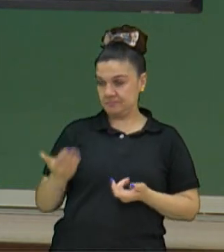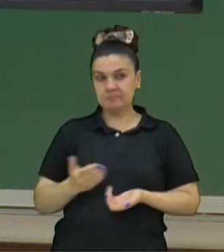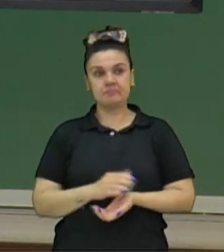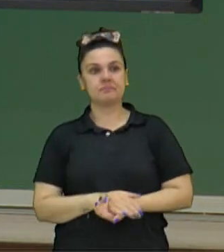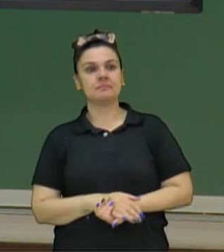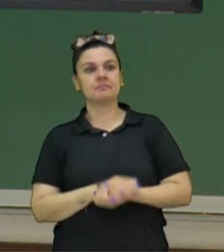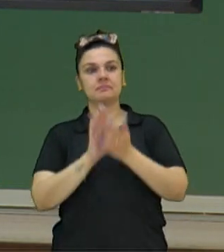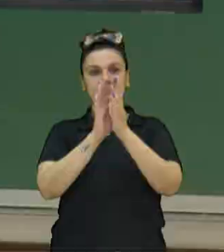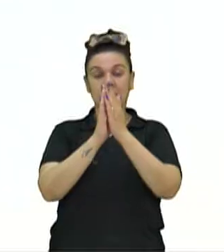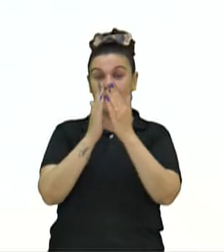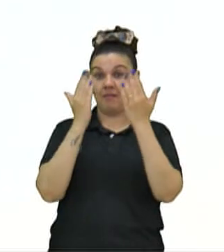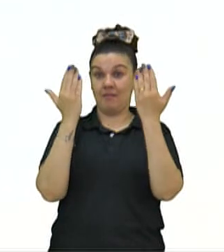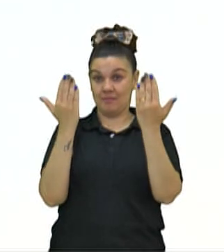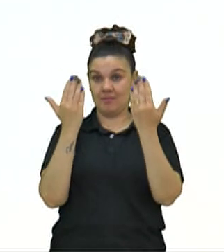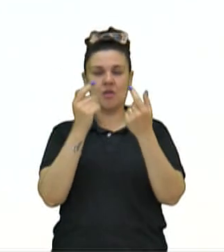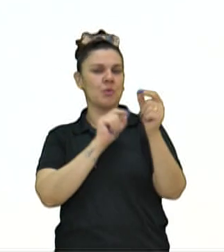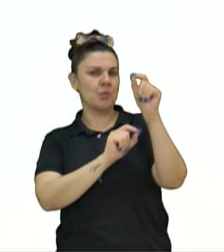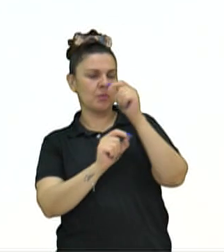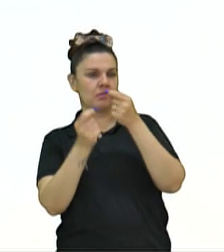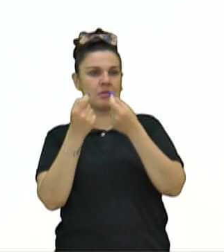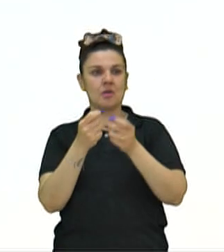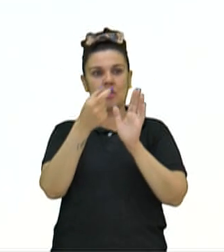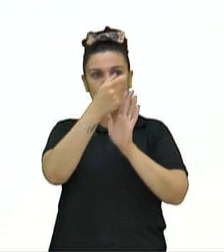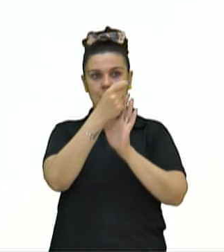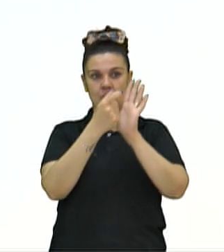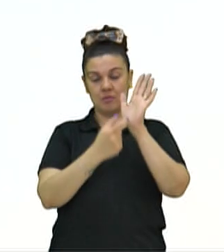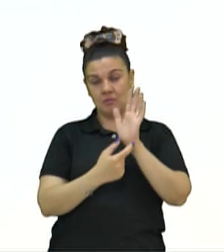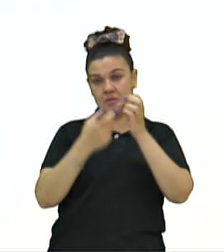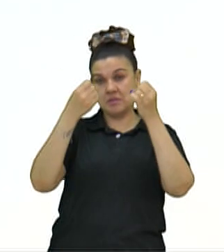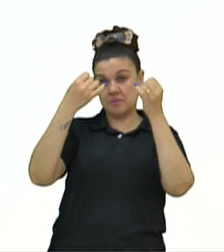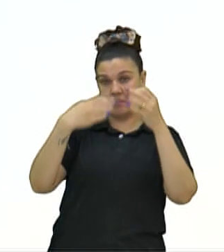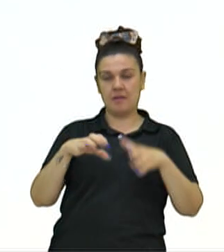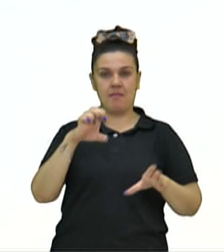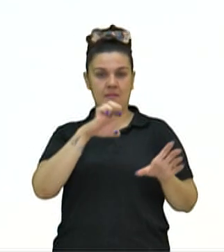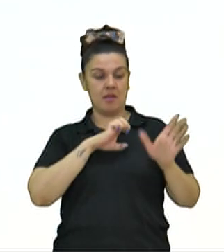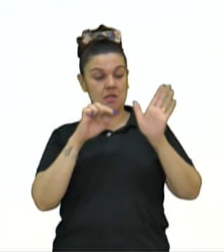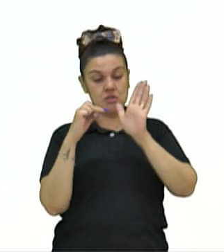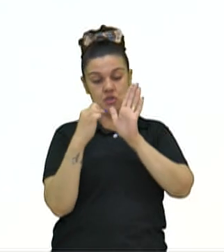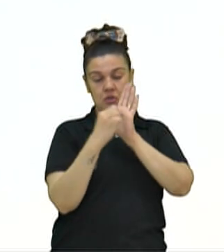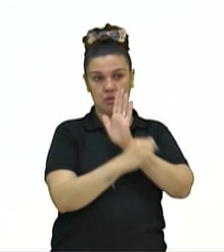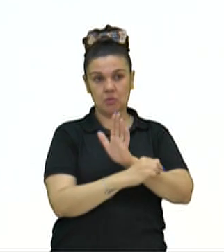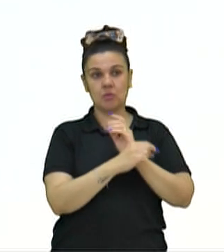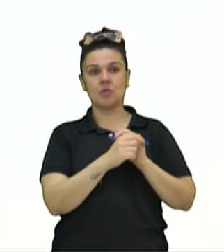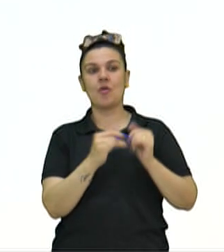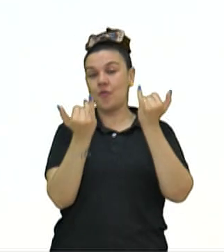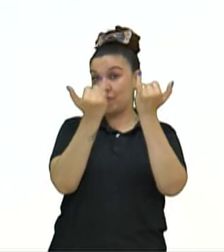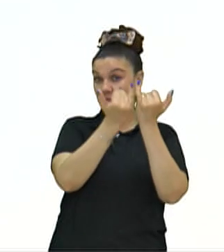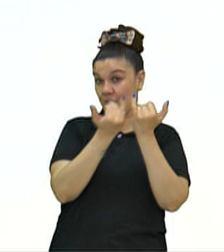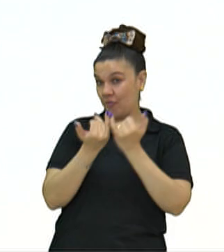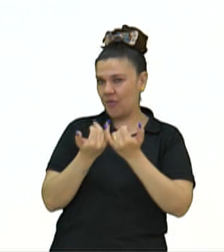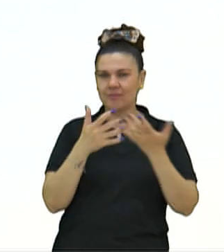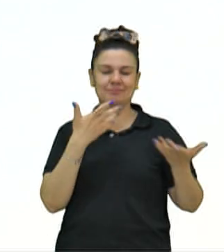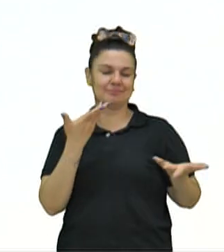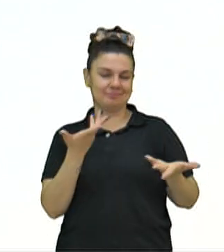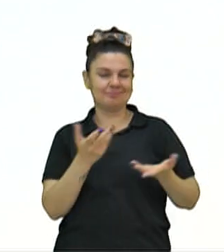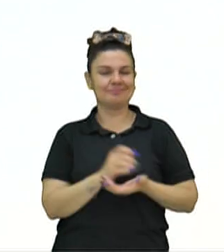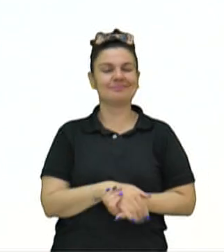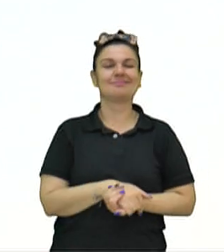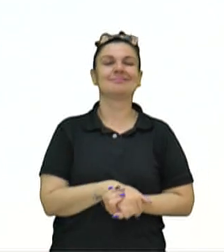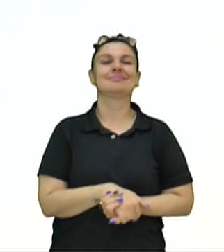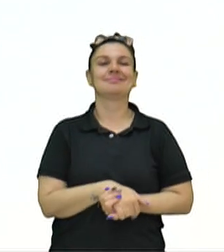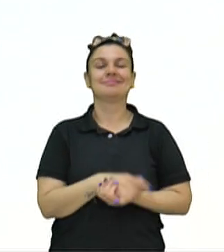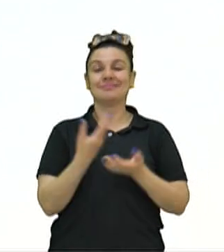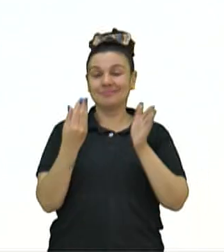a entradinha dela, né, o que que tem, a nota do editor, a coluna da fofoquinha, e você